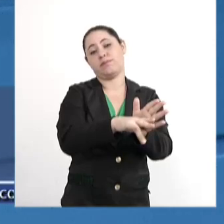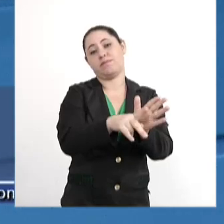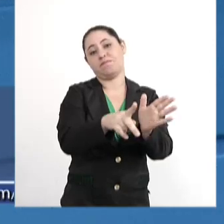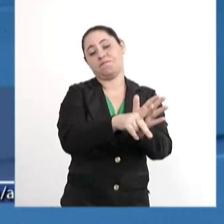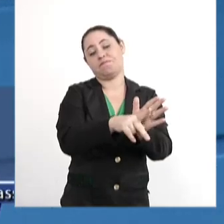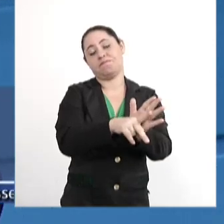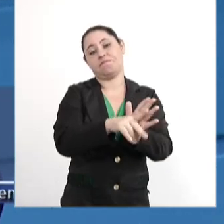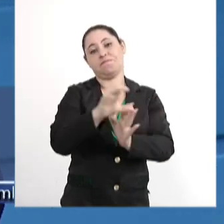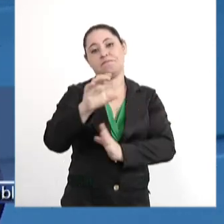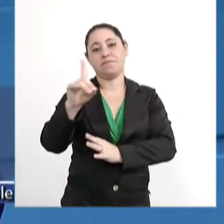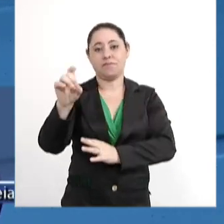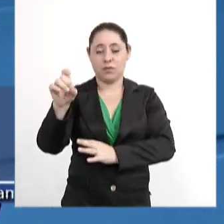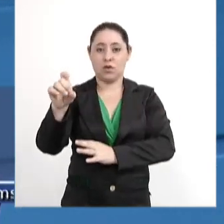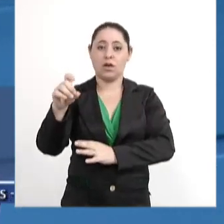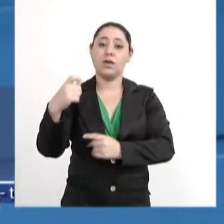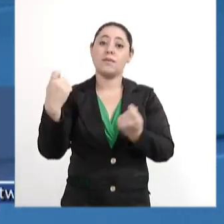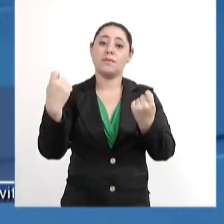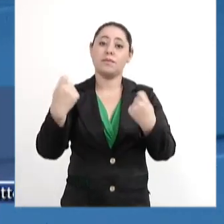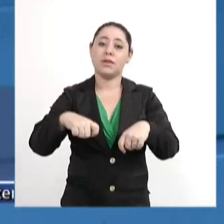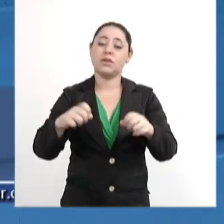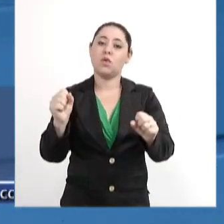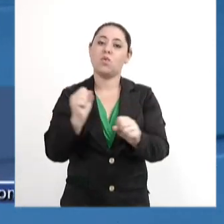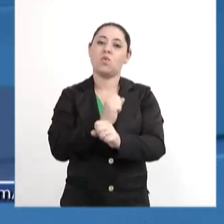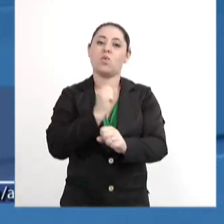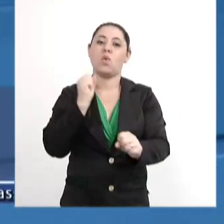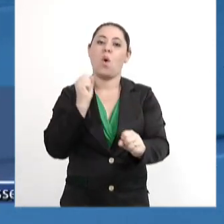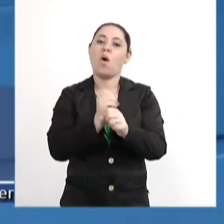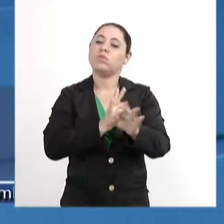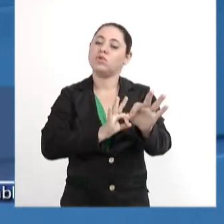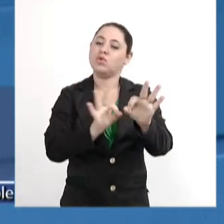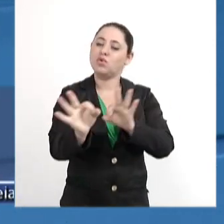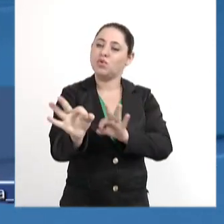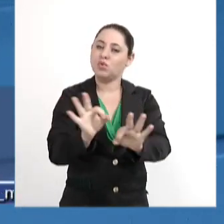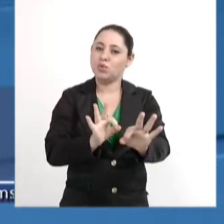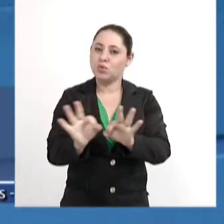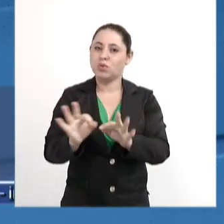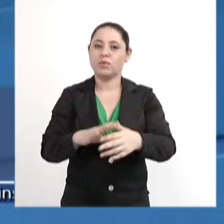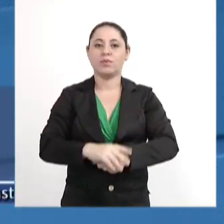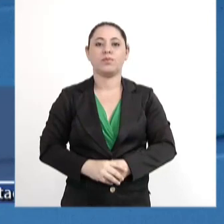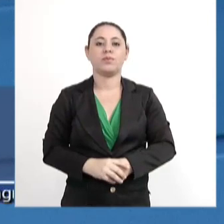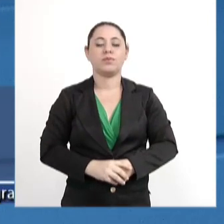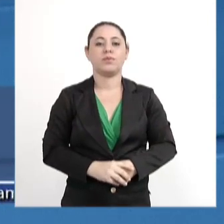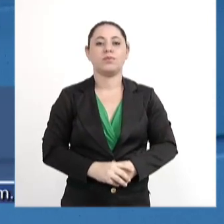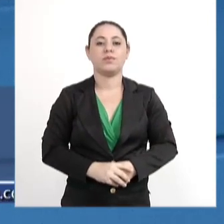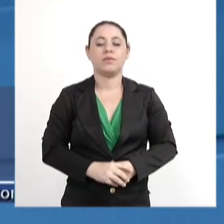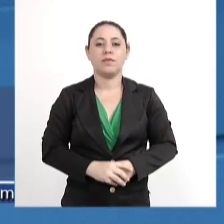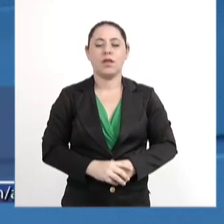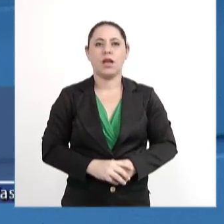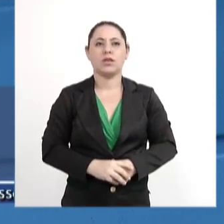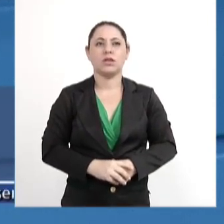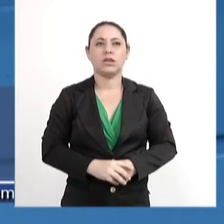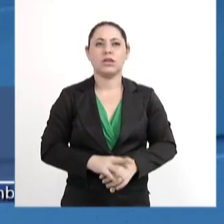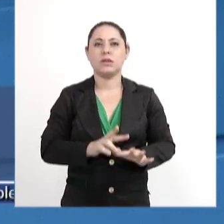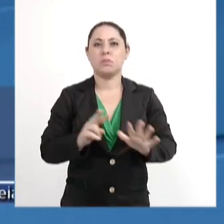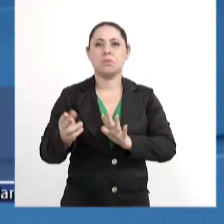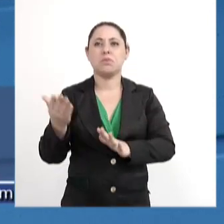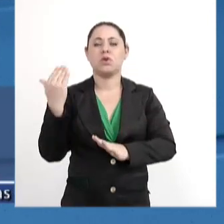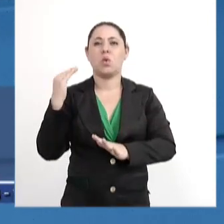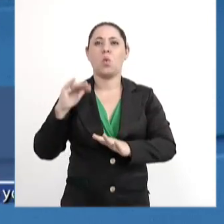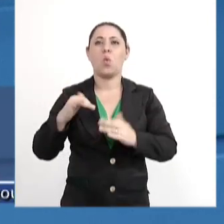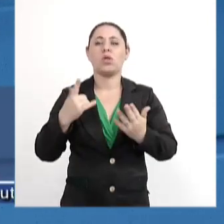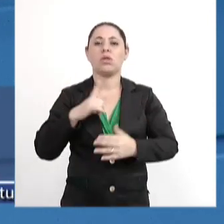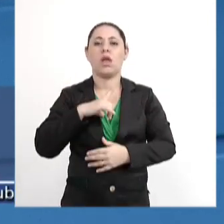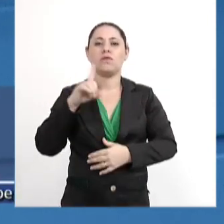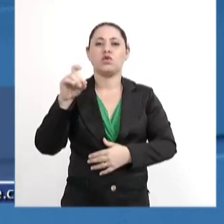E são necessárias obras de adequação. Na última semana, quando Dourados foi atingida por